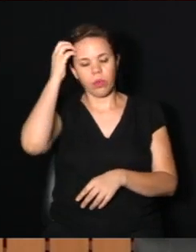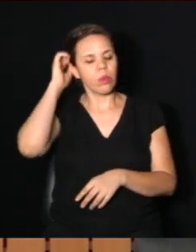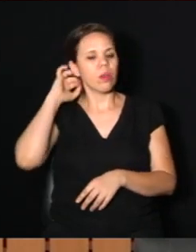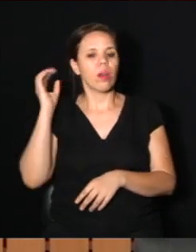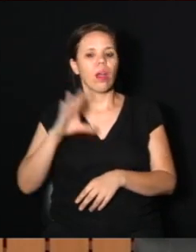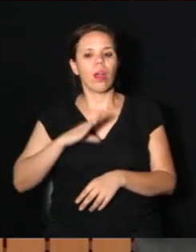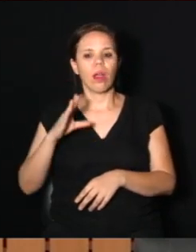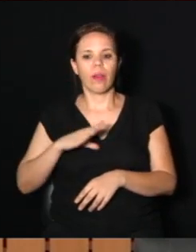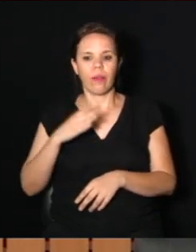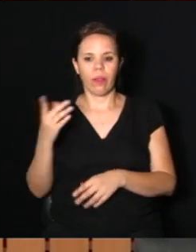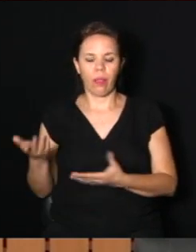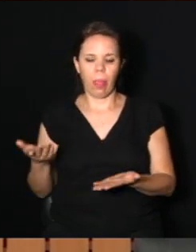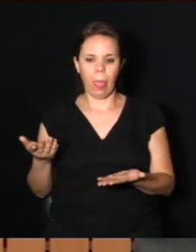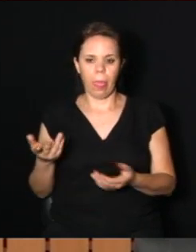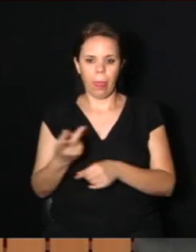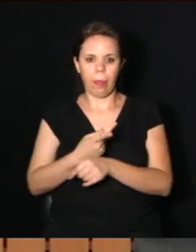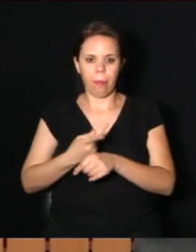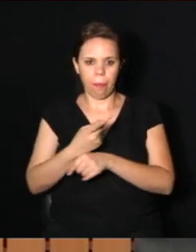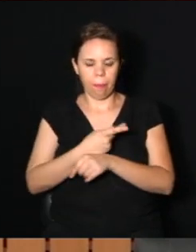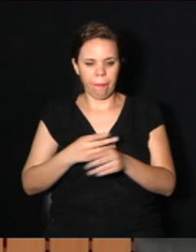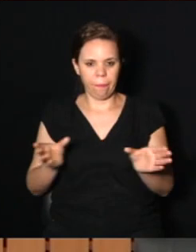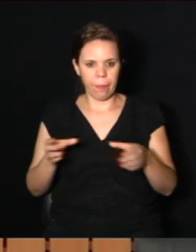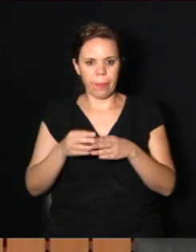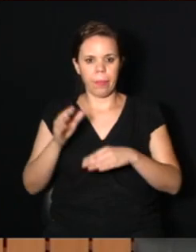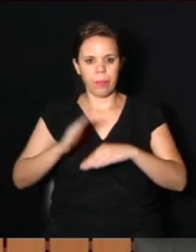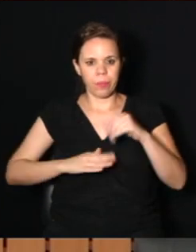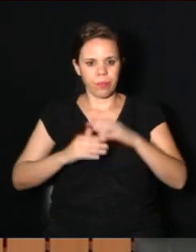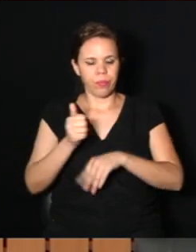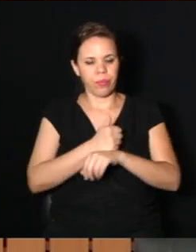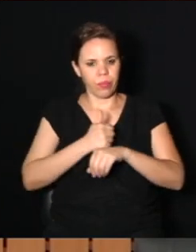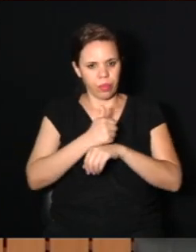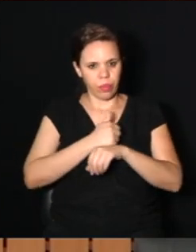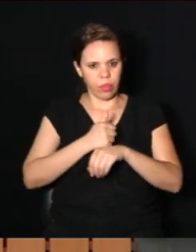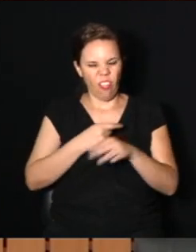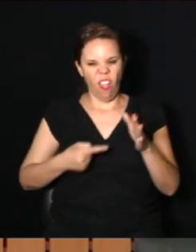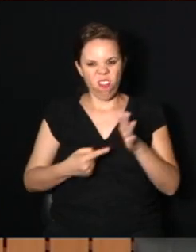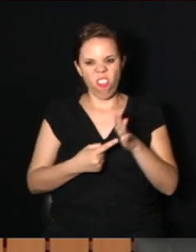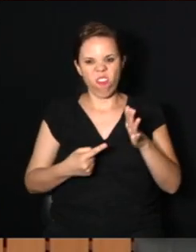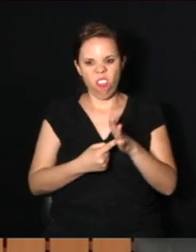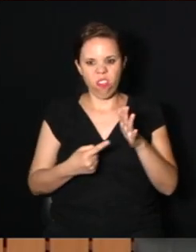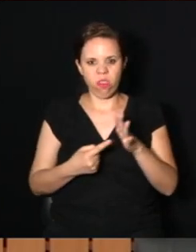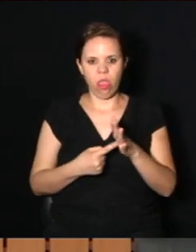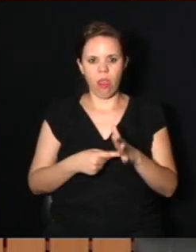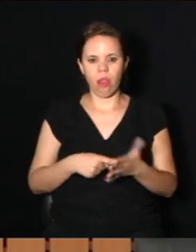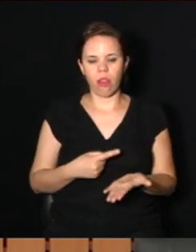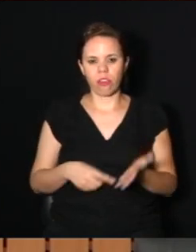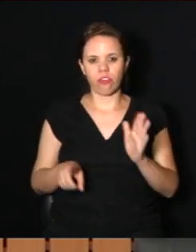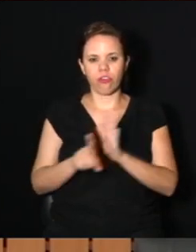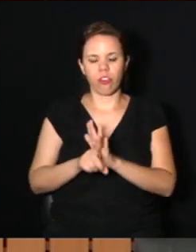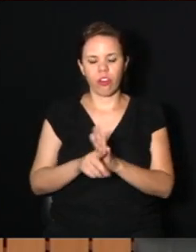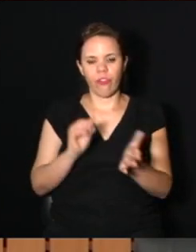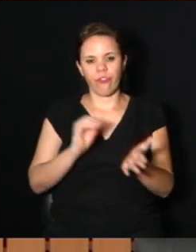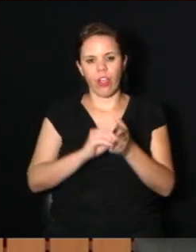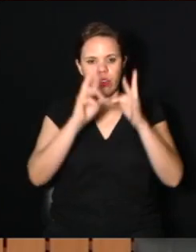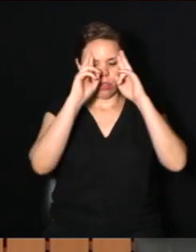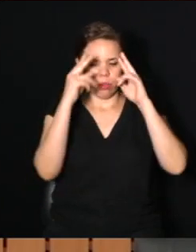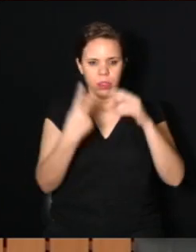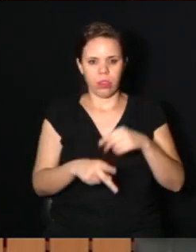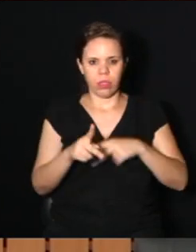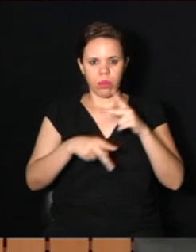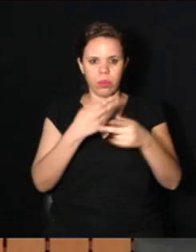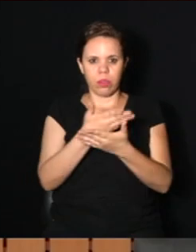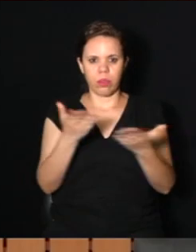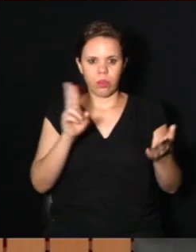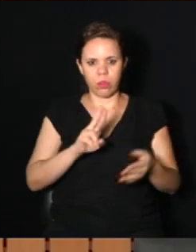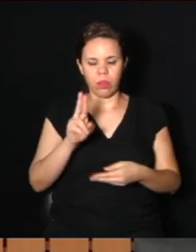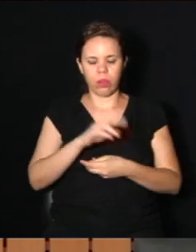coragem desses servidores de procurar o seu conselho de profissão para denunciar uma situação em que o seu empregador tem faltado com respeito a eles e à população